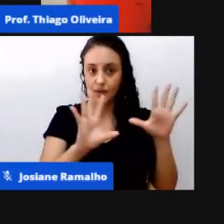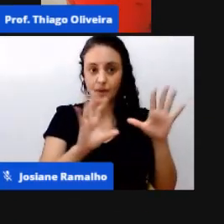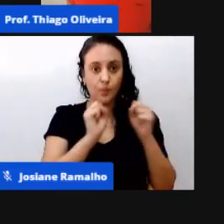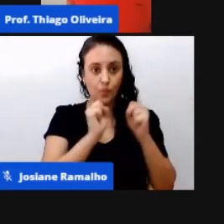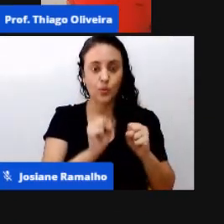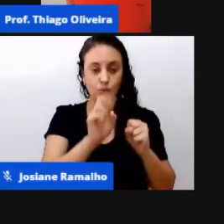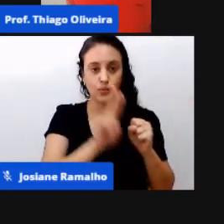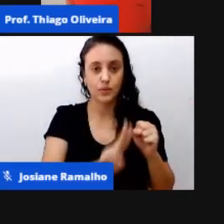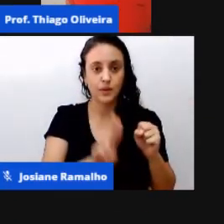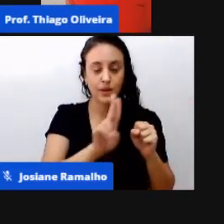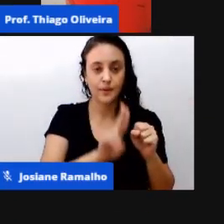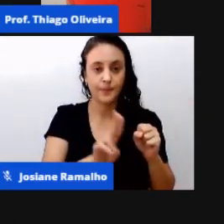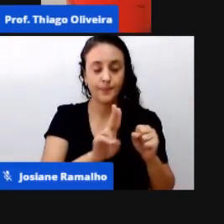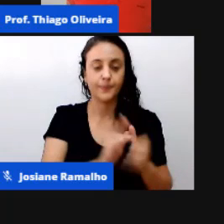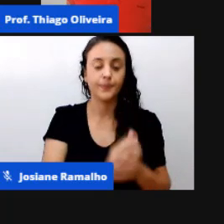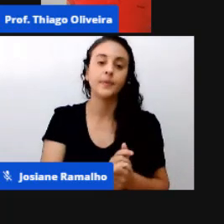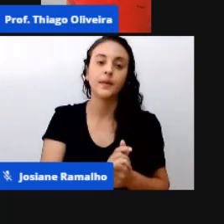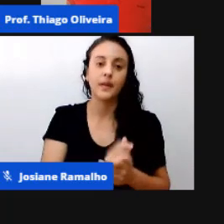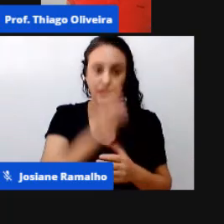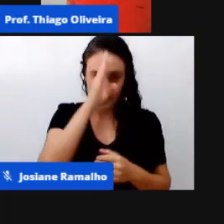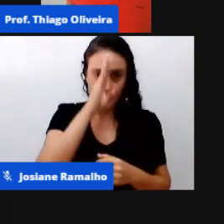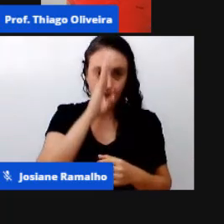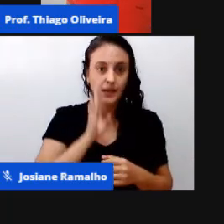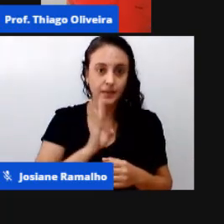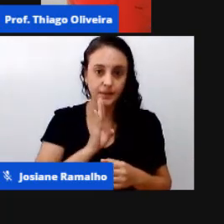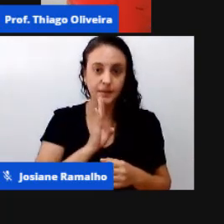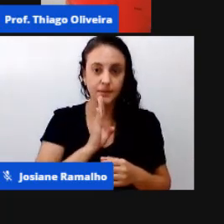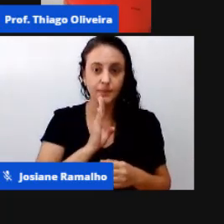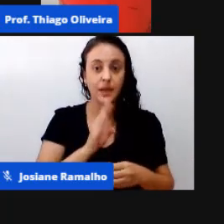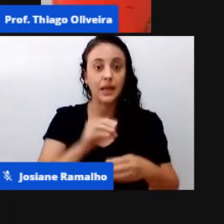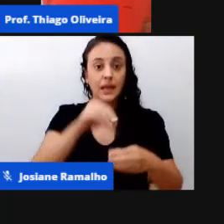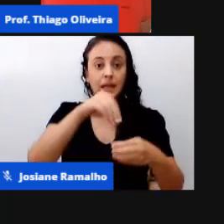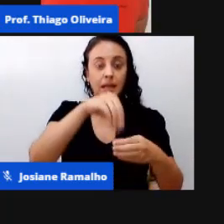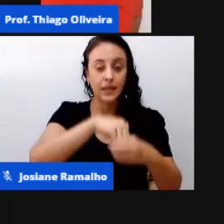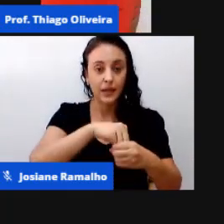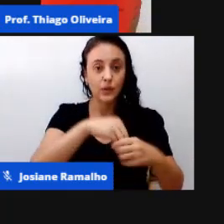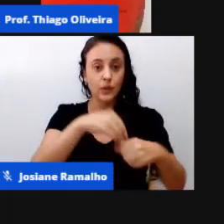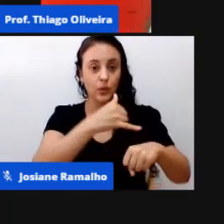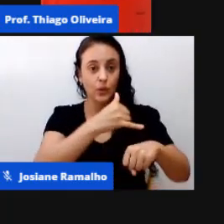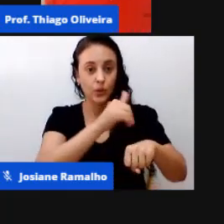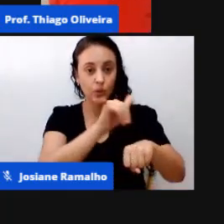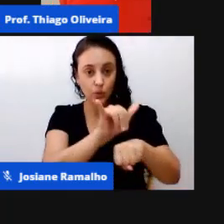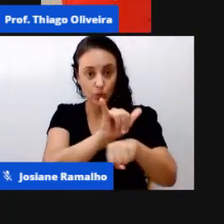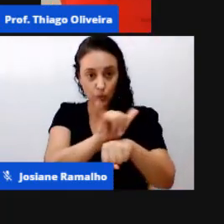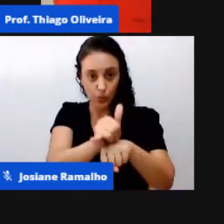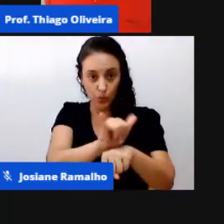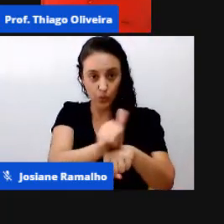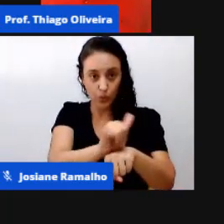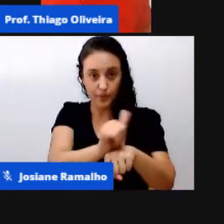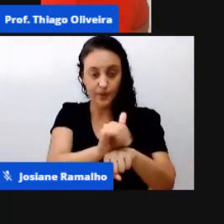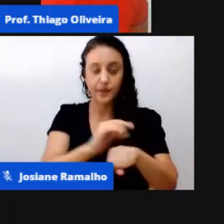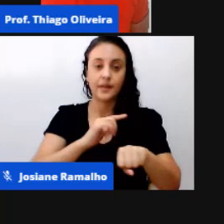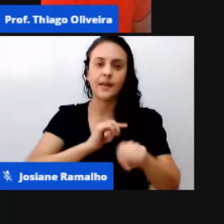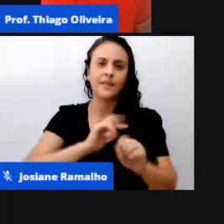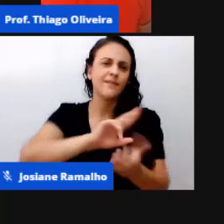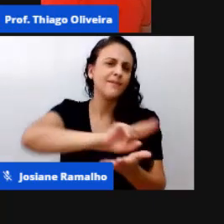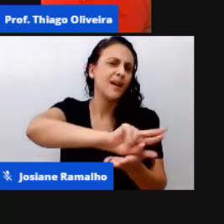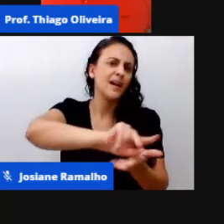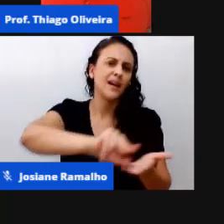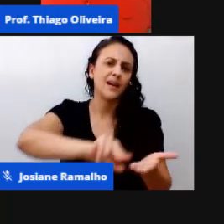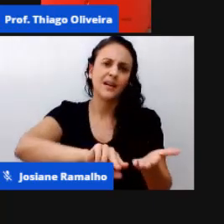Algumas funcionalidades são grátis, então vale a pena. Dentro do YouTube existem vários